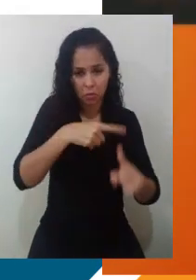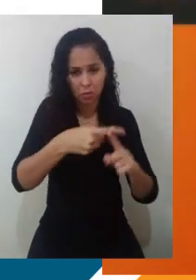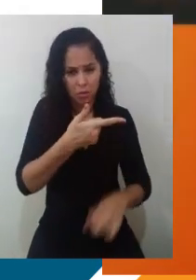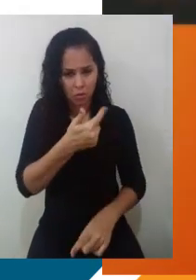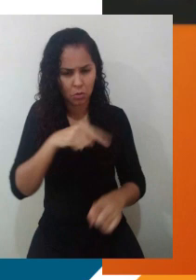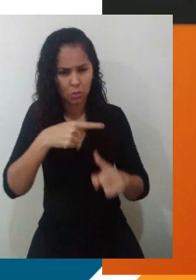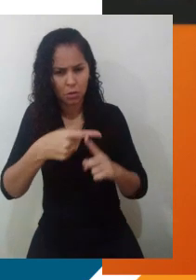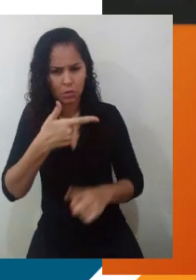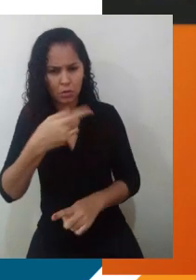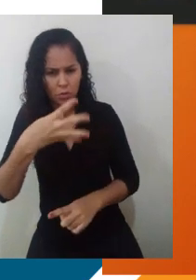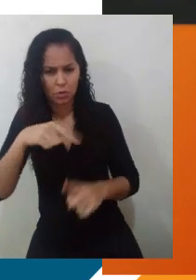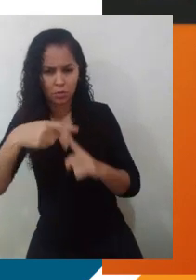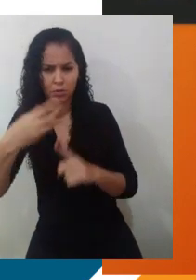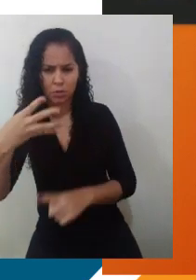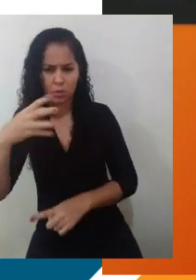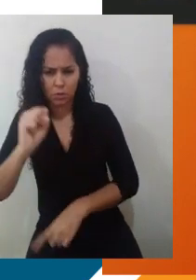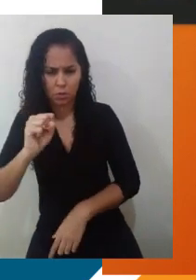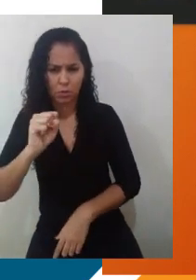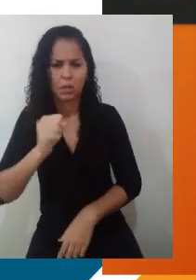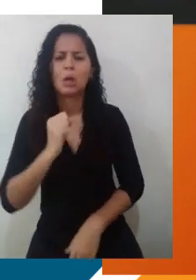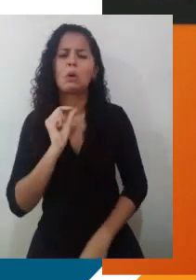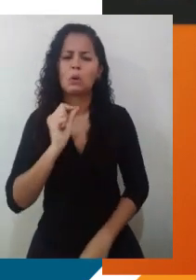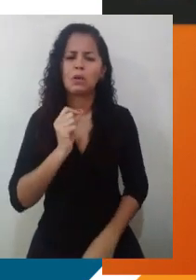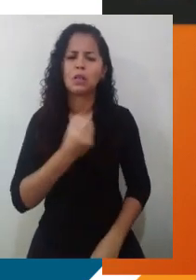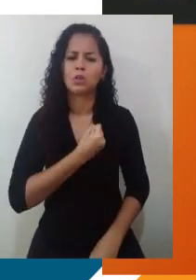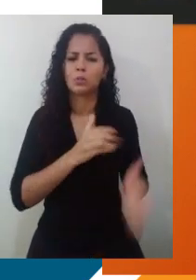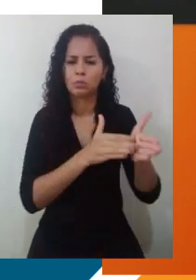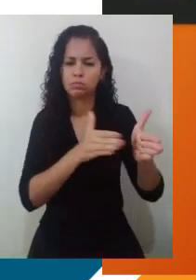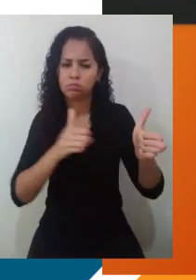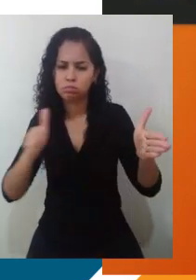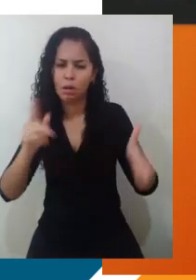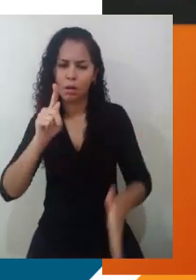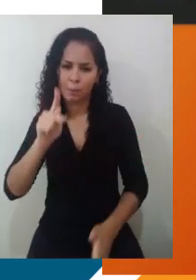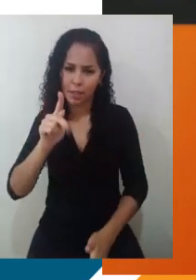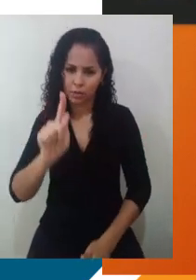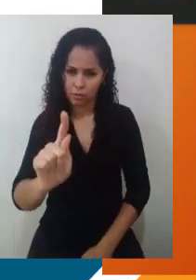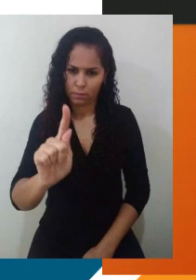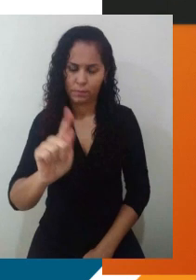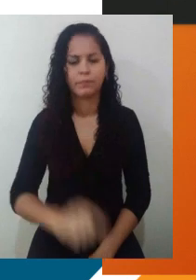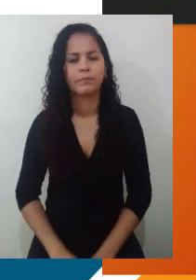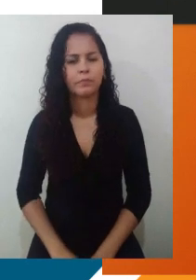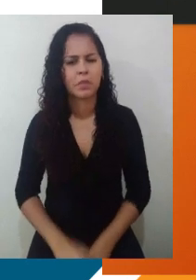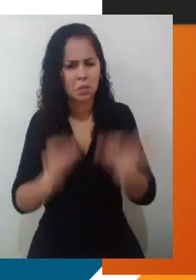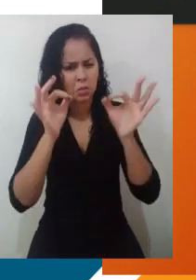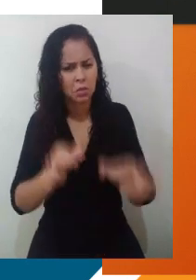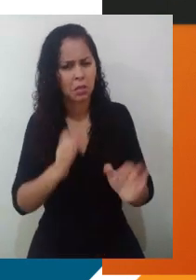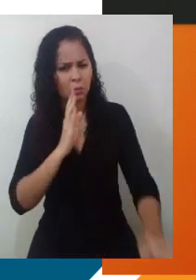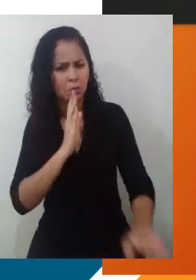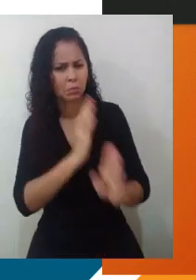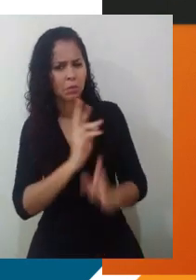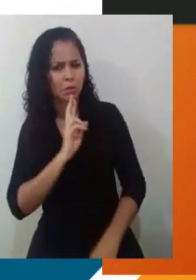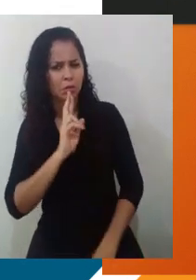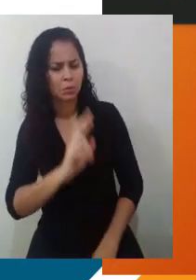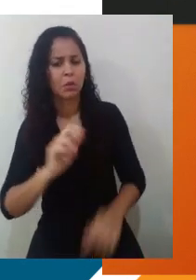6 mais 12 mais 24 mais 48, que são 5 números formando uma PG. De fato, você pode